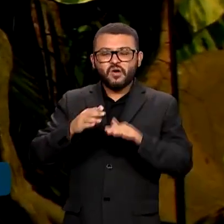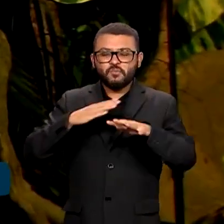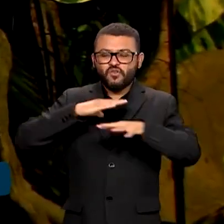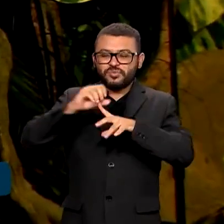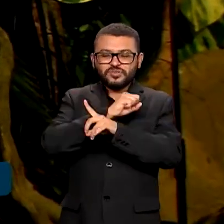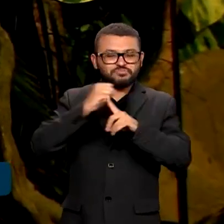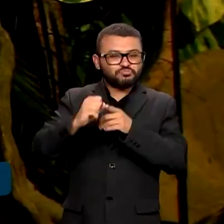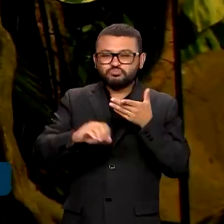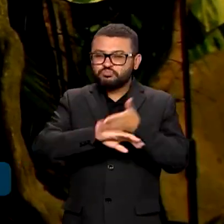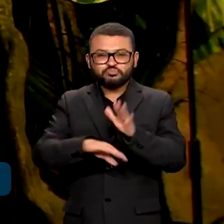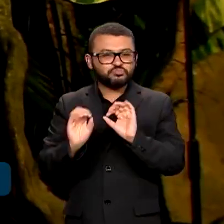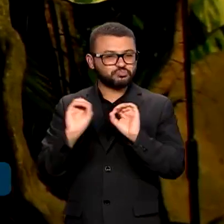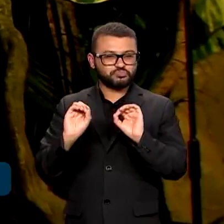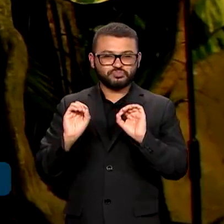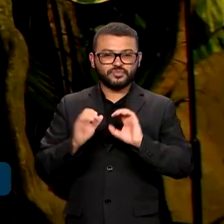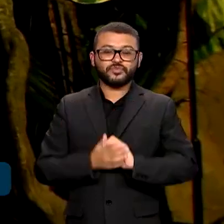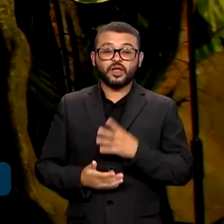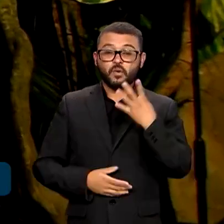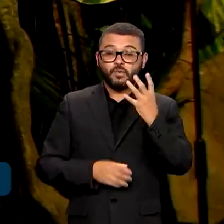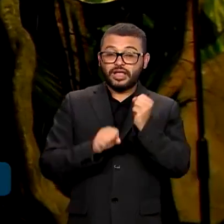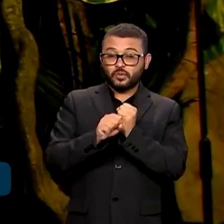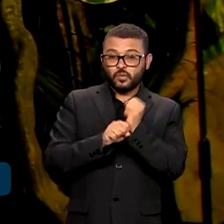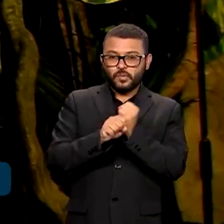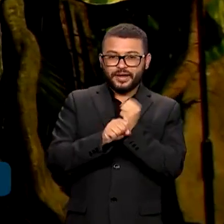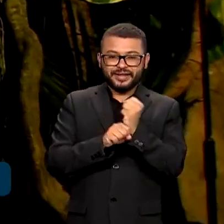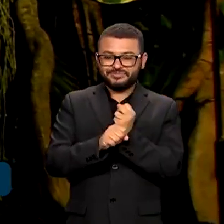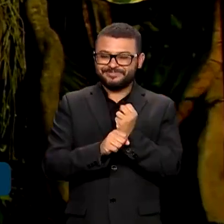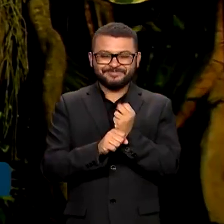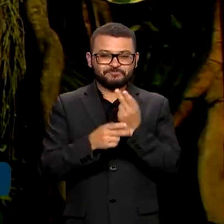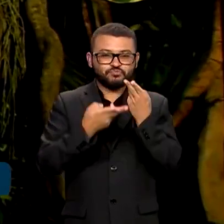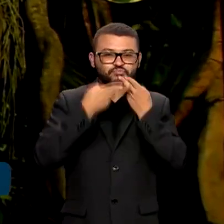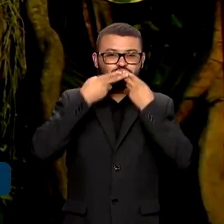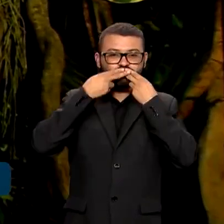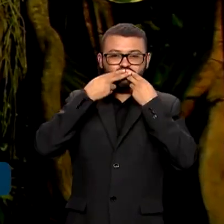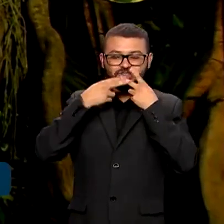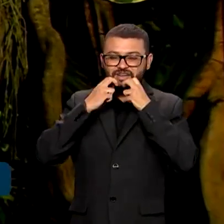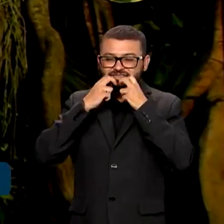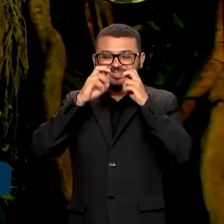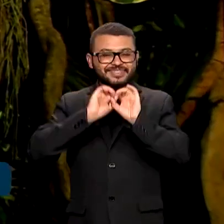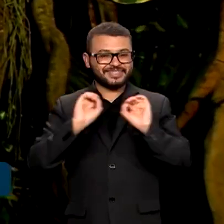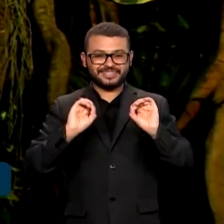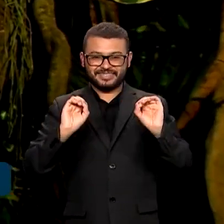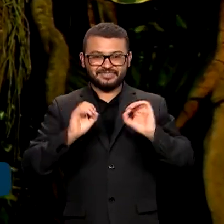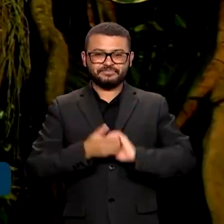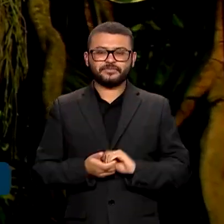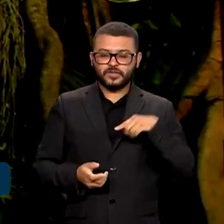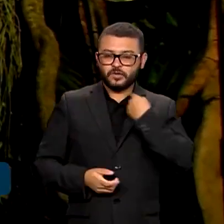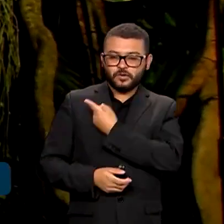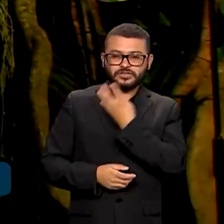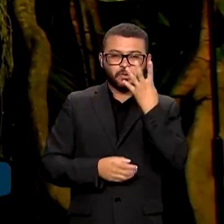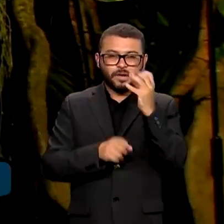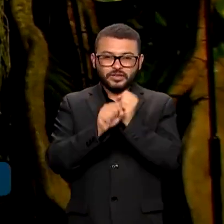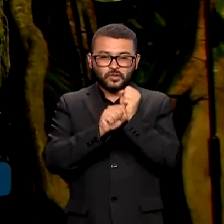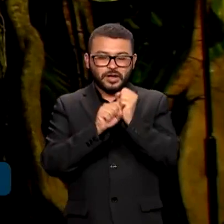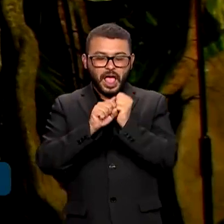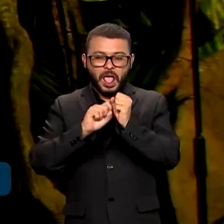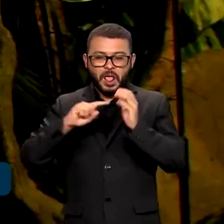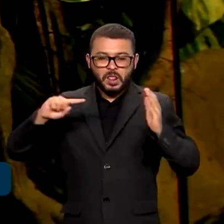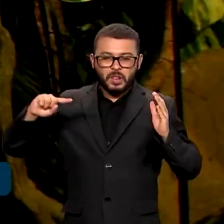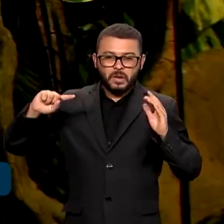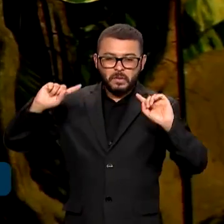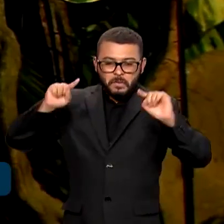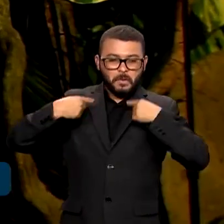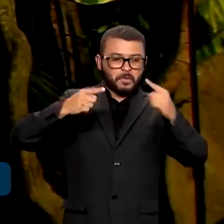social. Nós vivemos 4 anos sem poder falar, sem poder gritar. Nós vivemos sob a ameaça